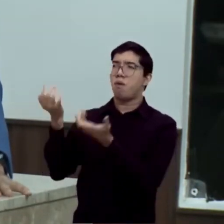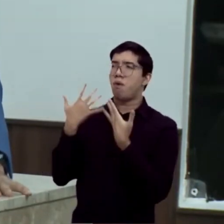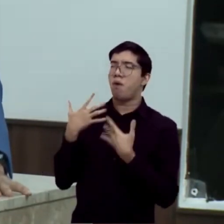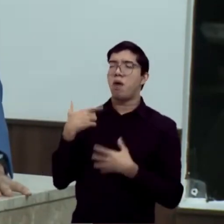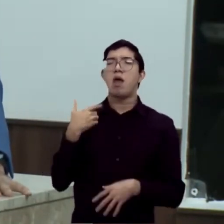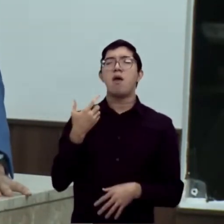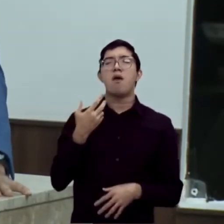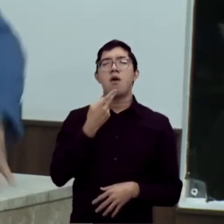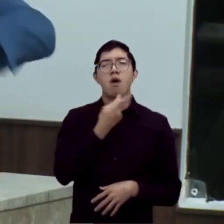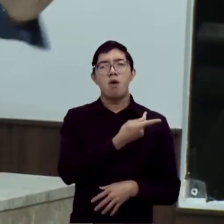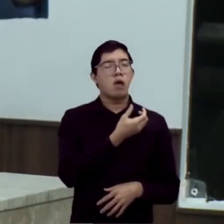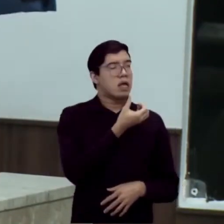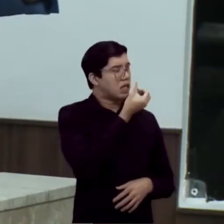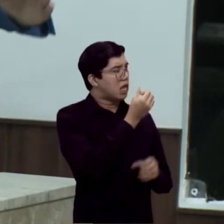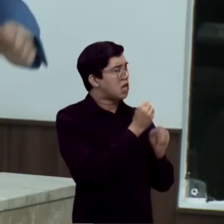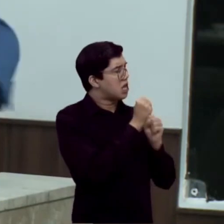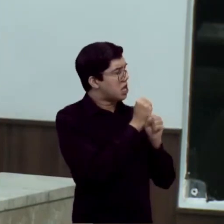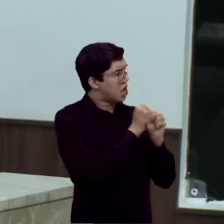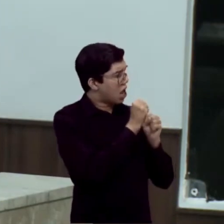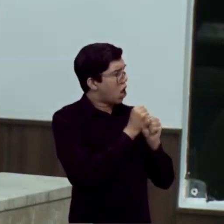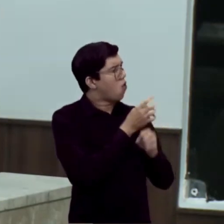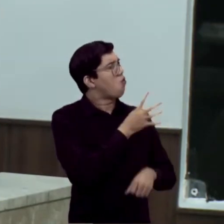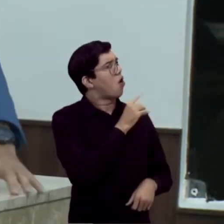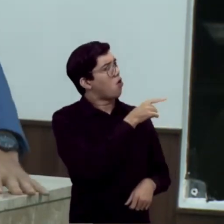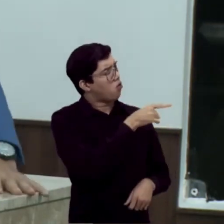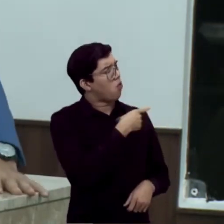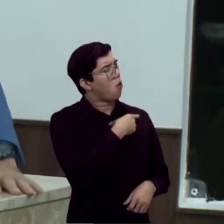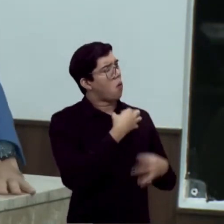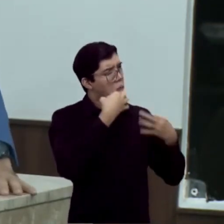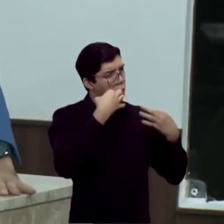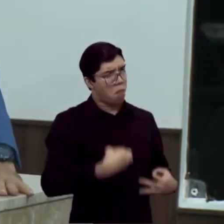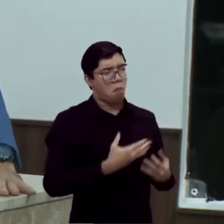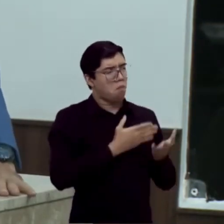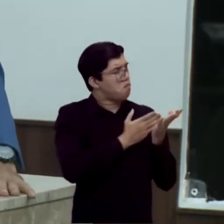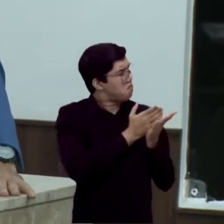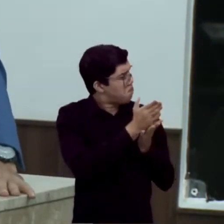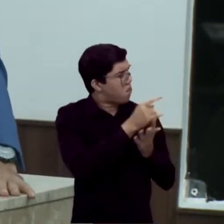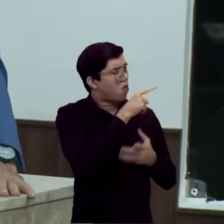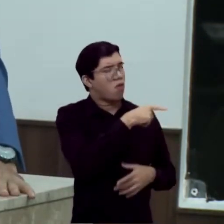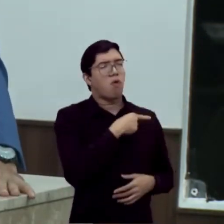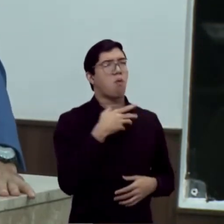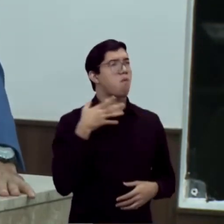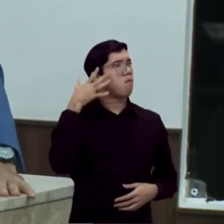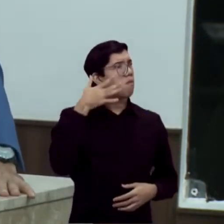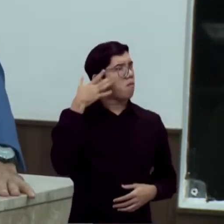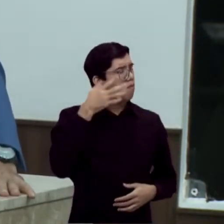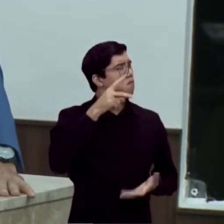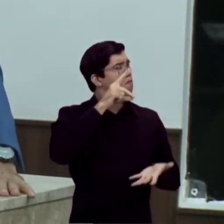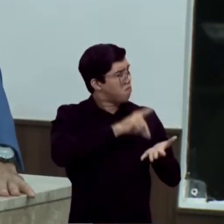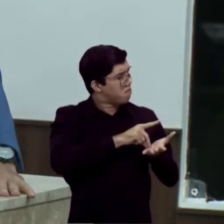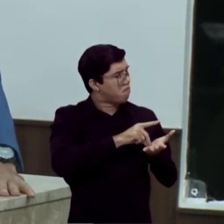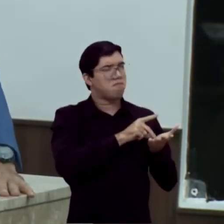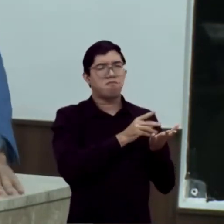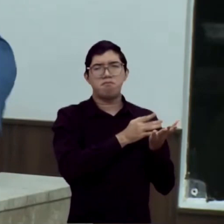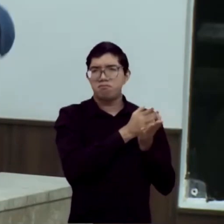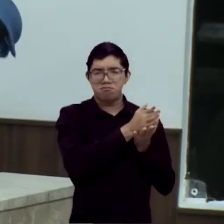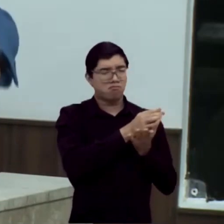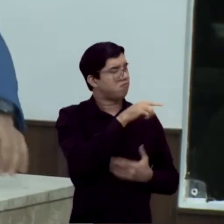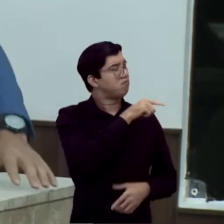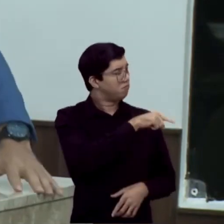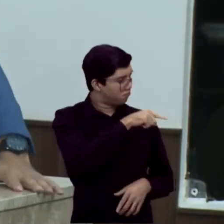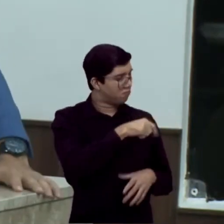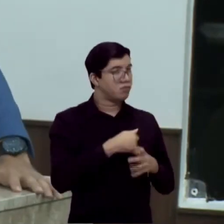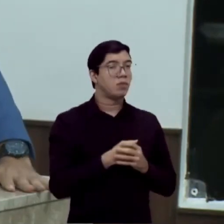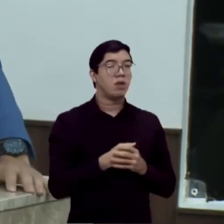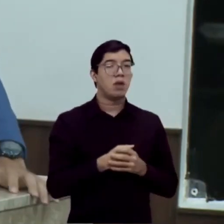você é coerente. O que você diz aqui, você diz em tudo que é canto. Então, vereador, que sabe que a carapuça está